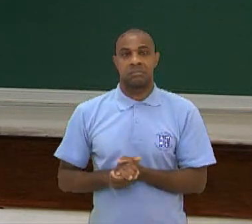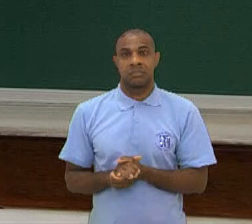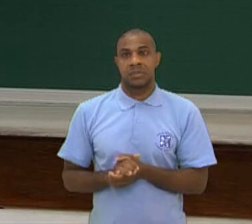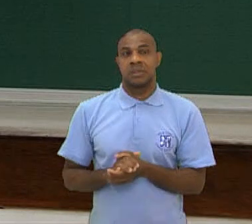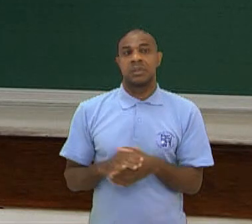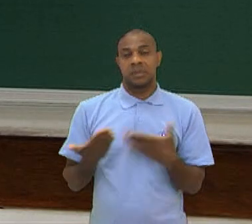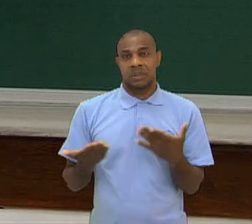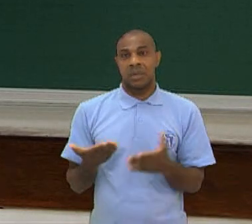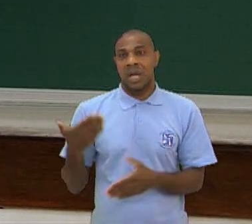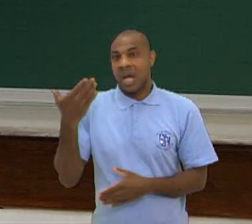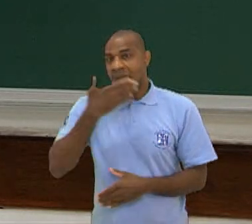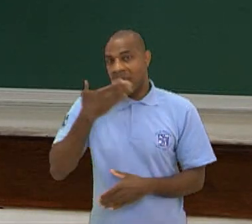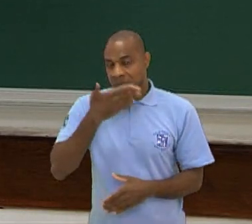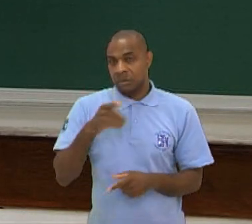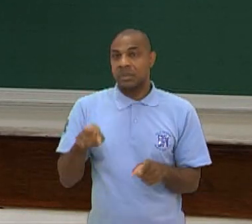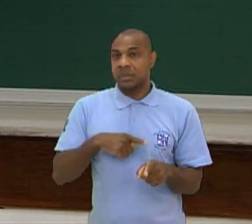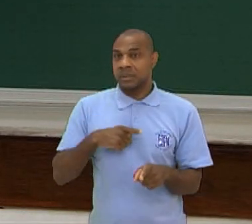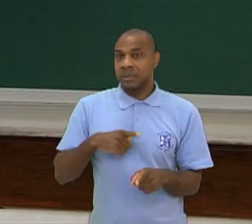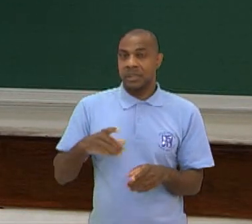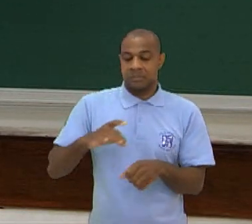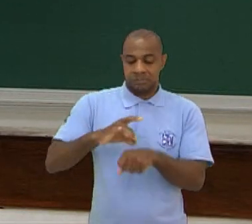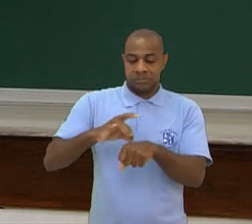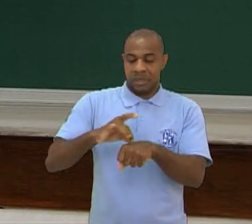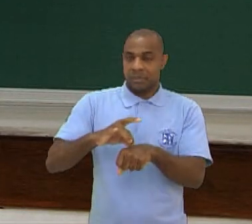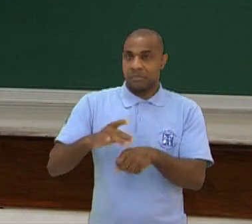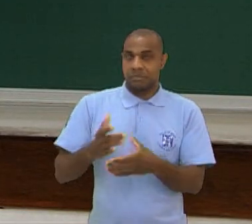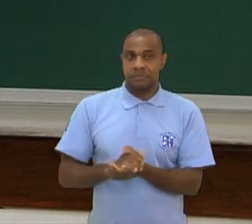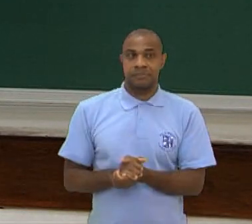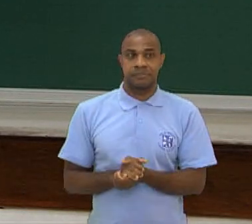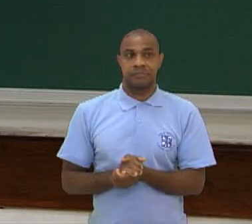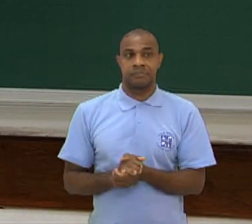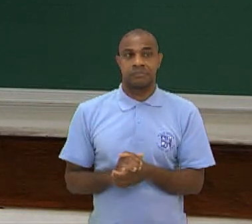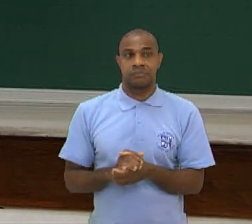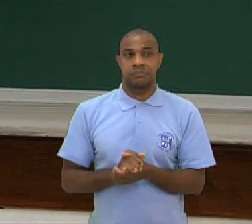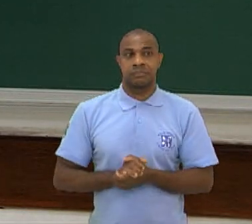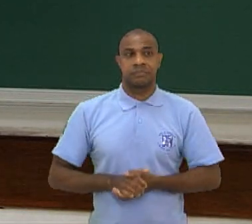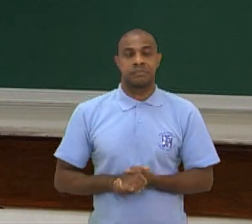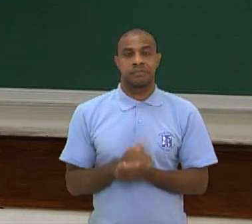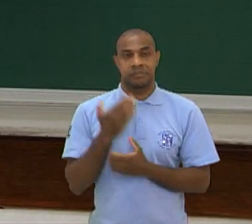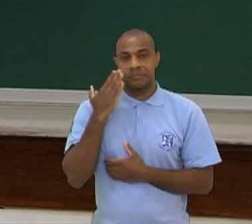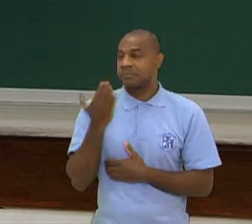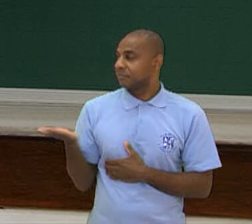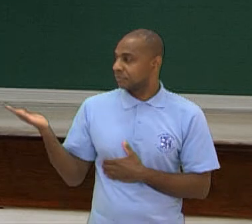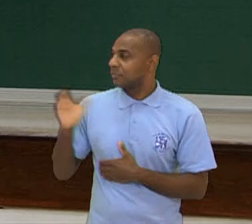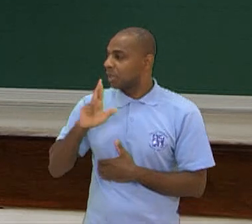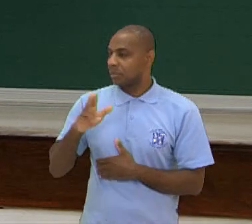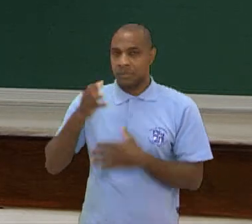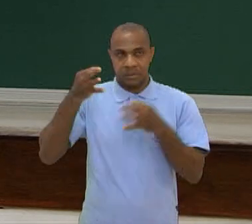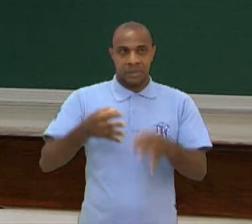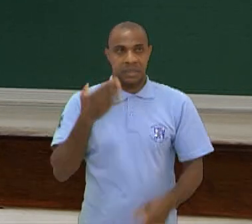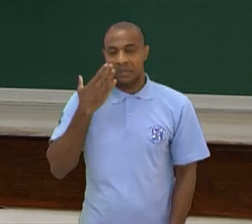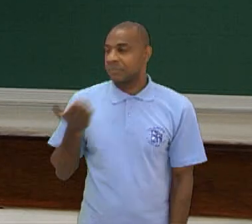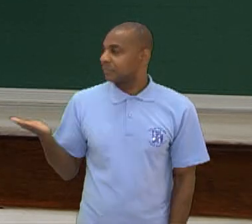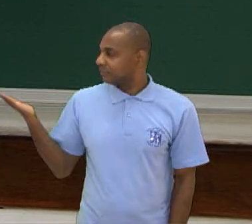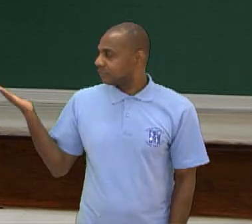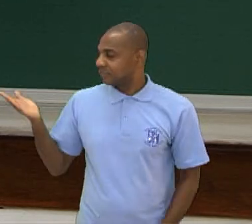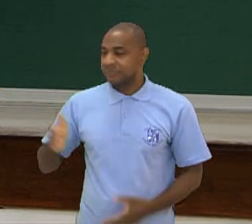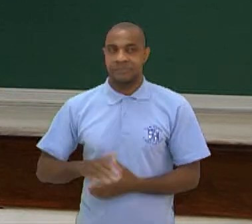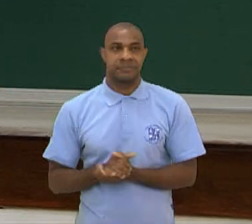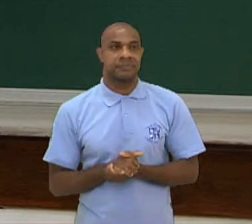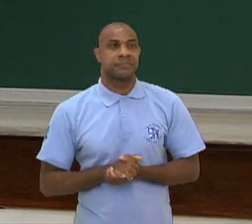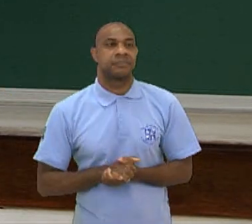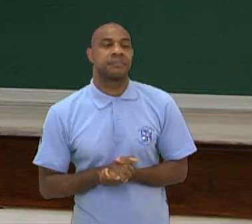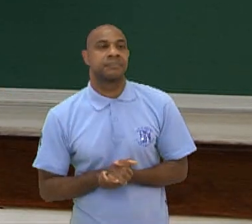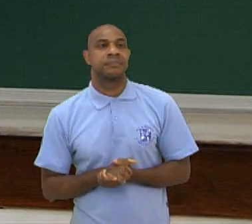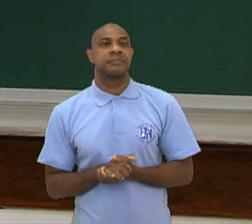Açúcar é formado por... tem carbono na composição, tá? Então, reciclagem de carbono e nitrogênio. E também não pode ser aqui o deslocamento do alumínio,